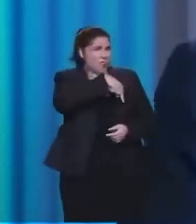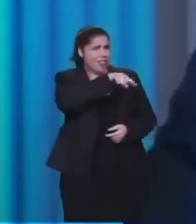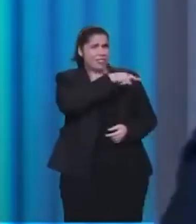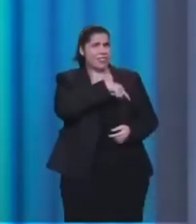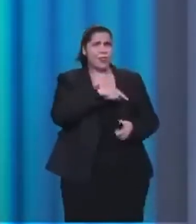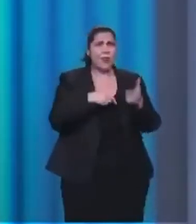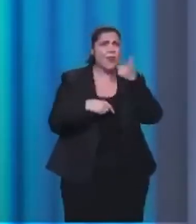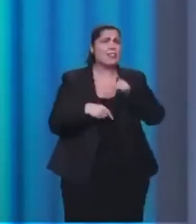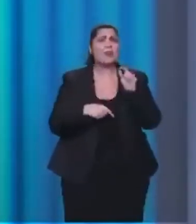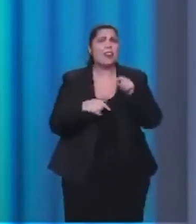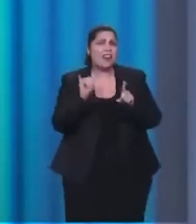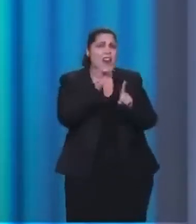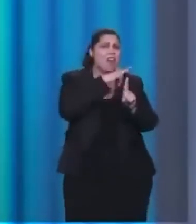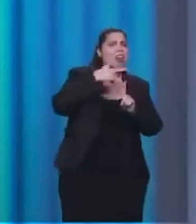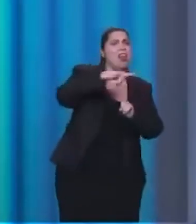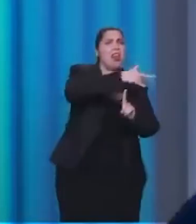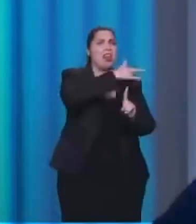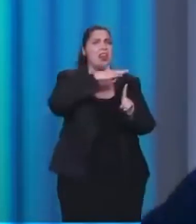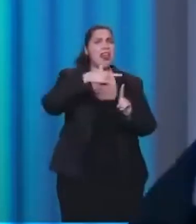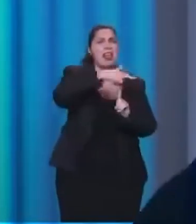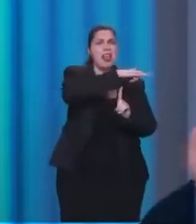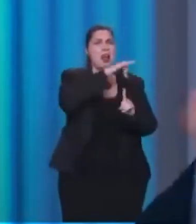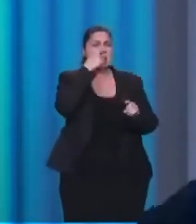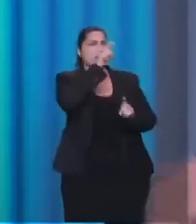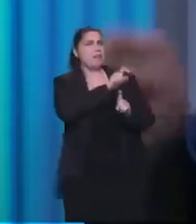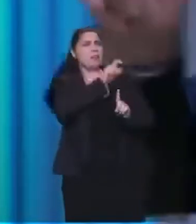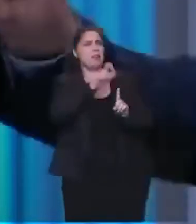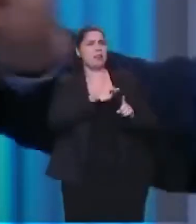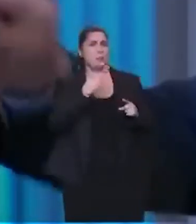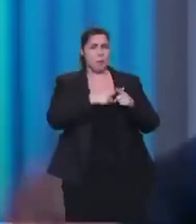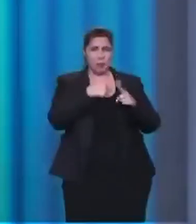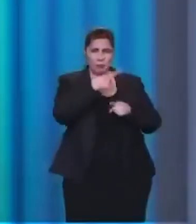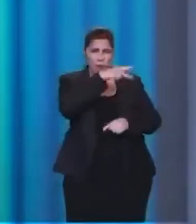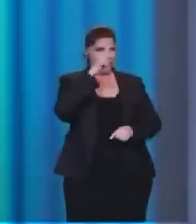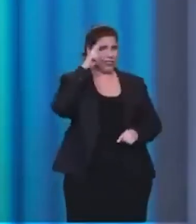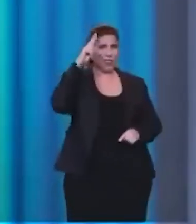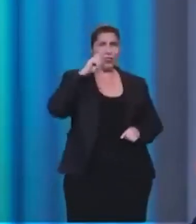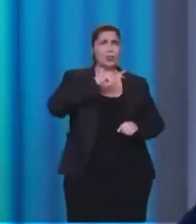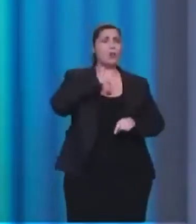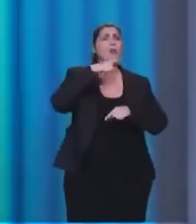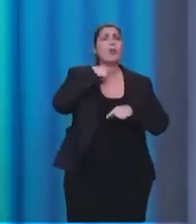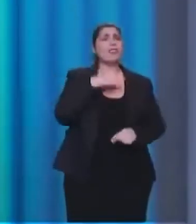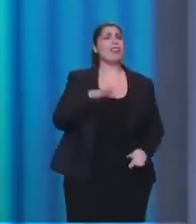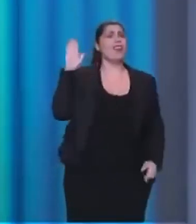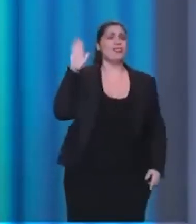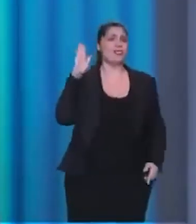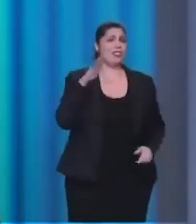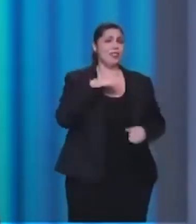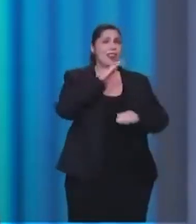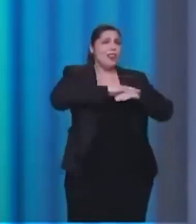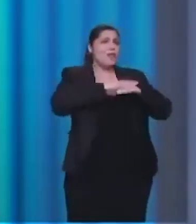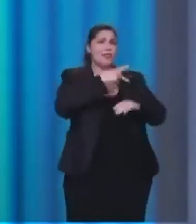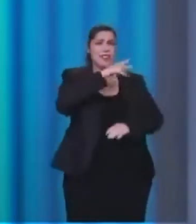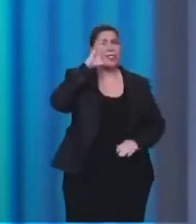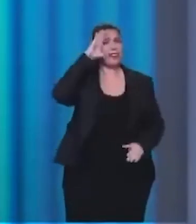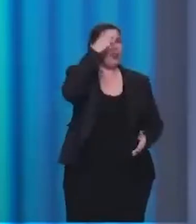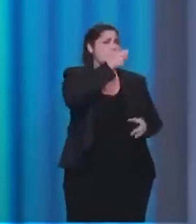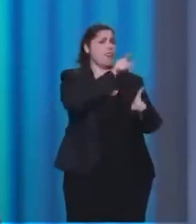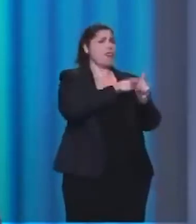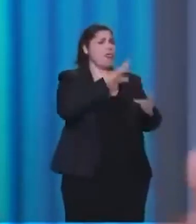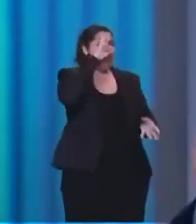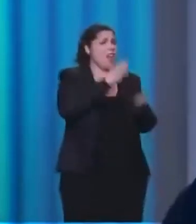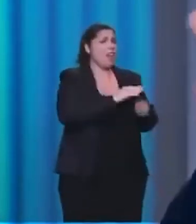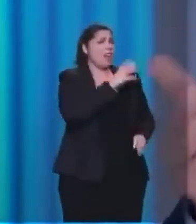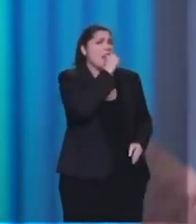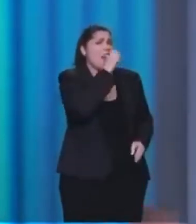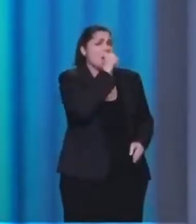enganar tanta gente. Talvez porque o seu chefe não pôde ser candidato, você resolveu o seu candidato laranja. Você